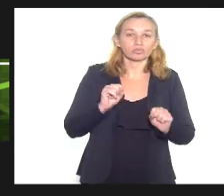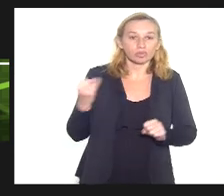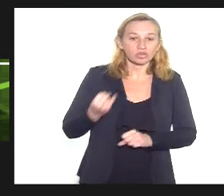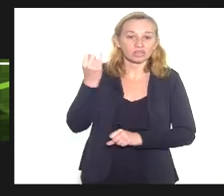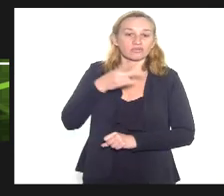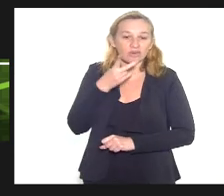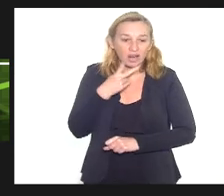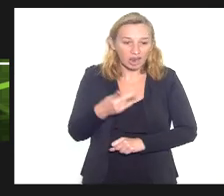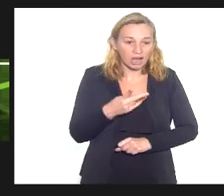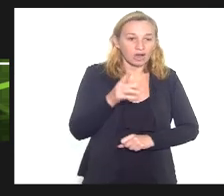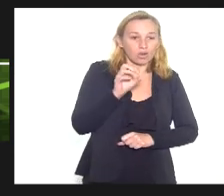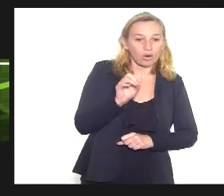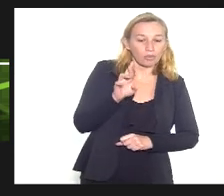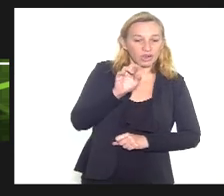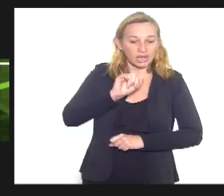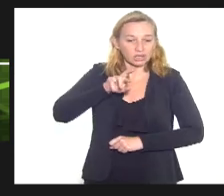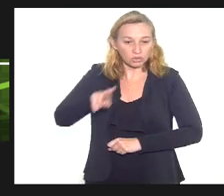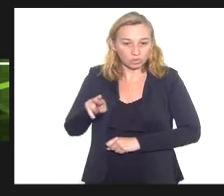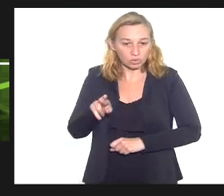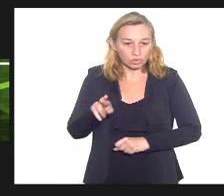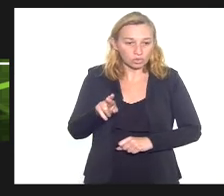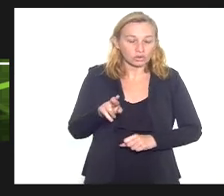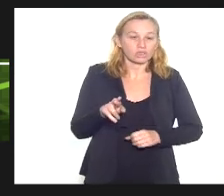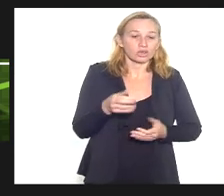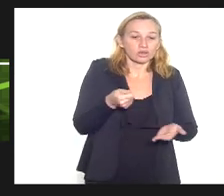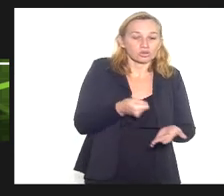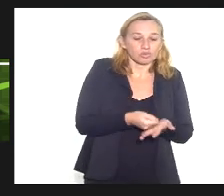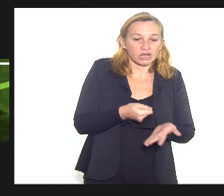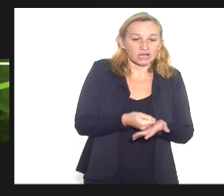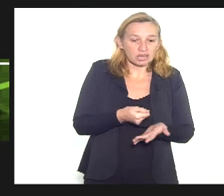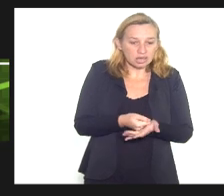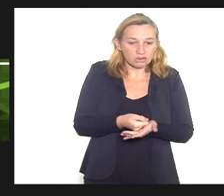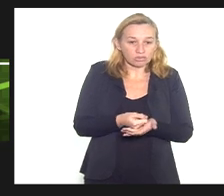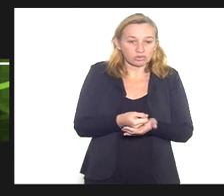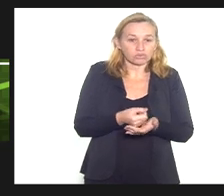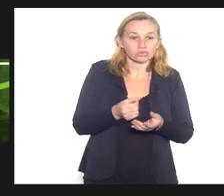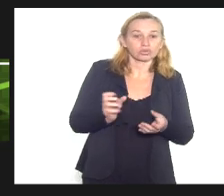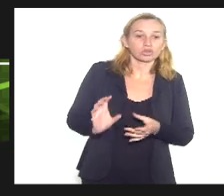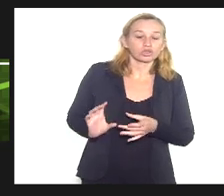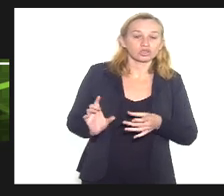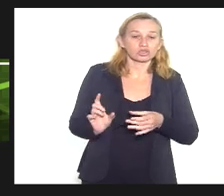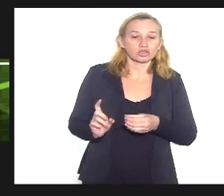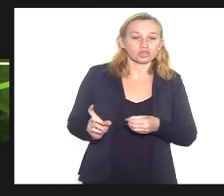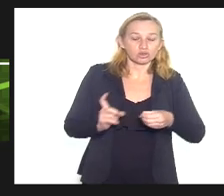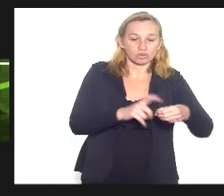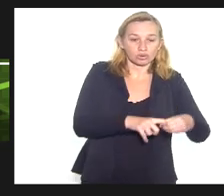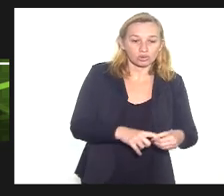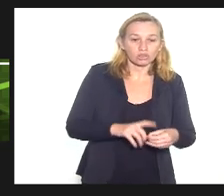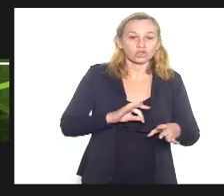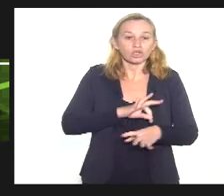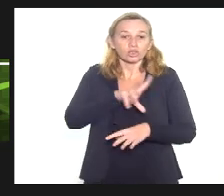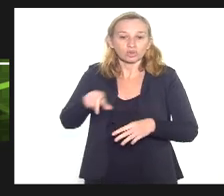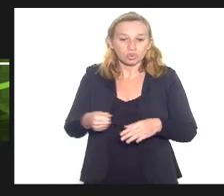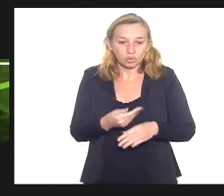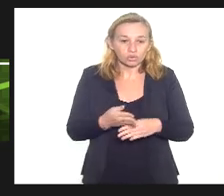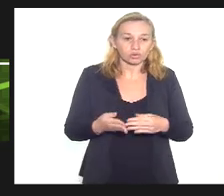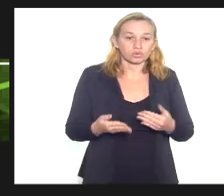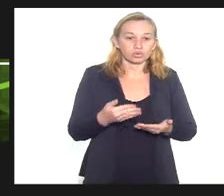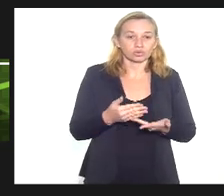operador é o responsável pela execução das obrigações de consórcio diante de todas as autoridades.